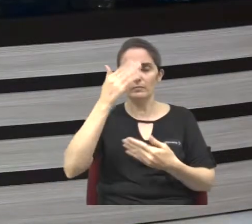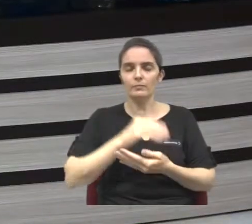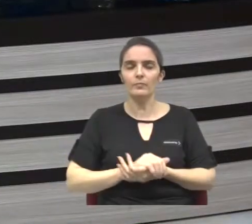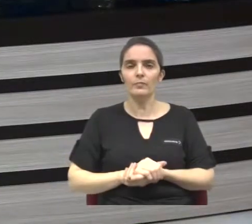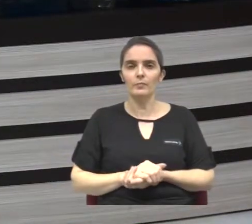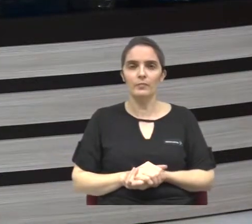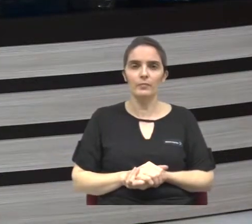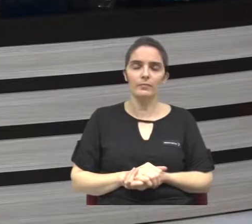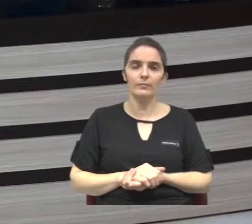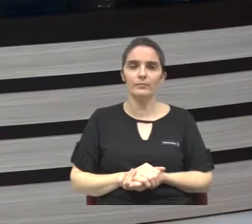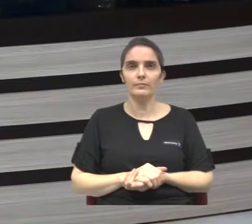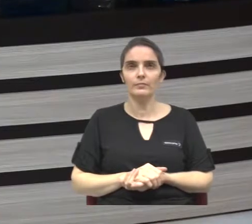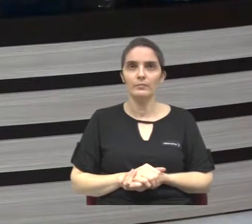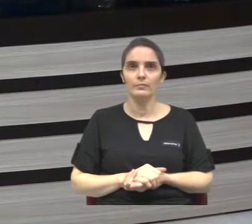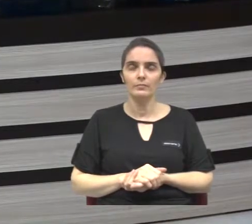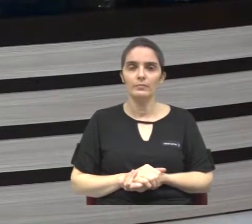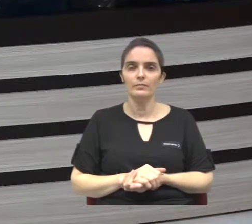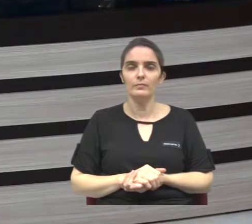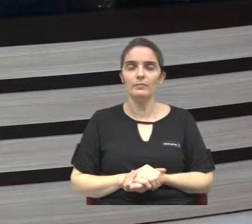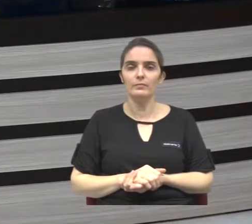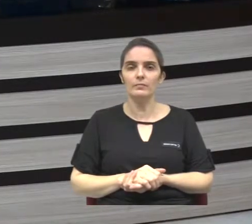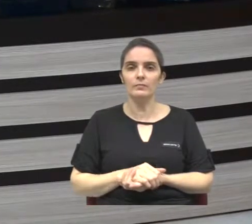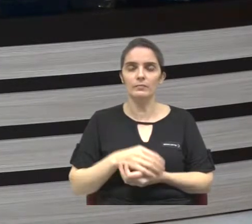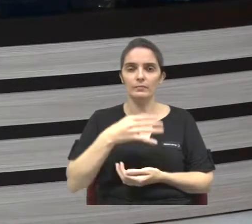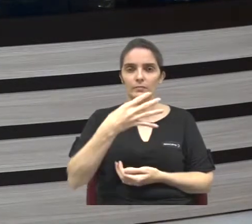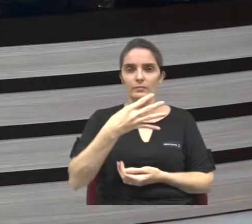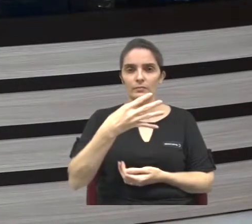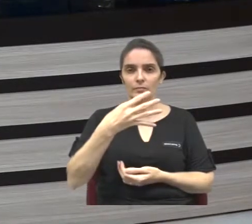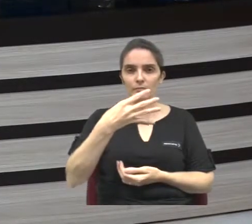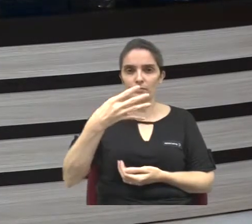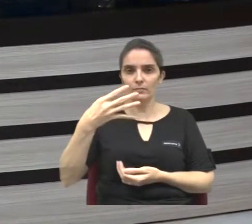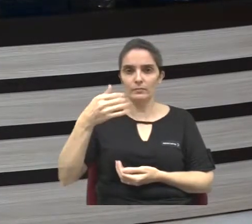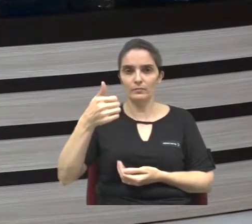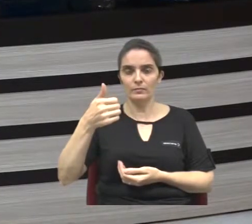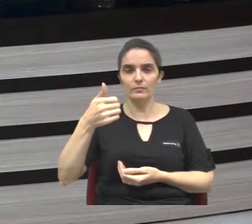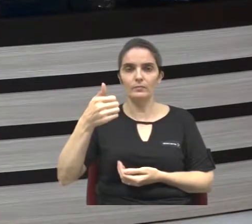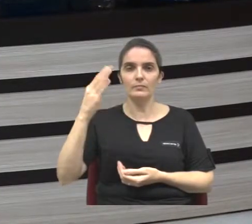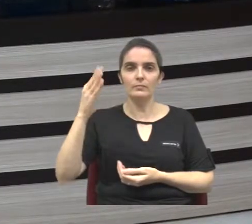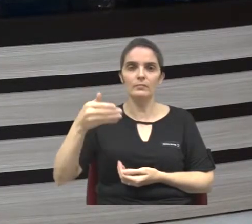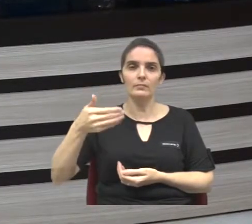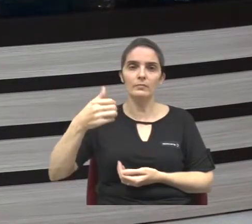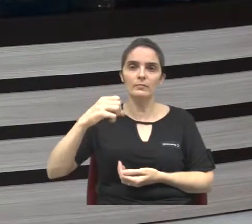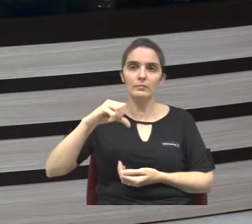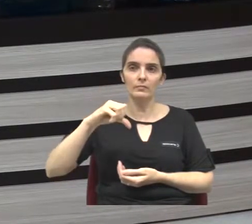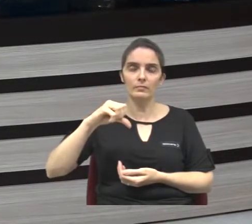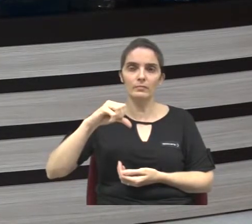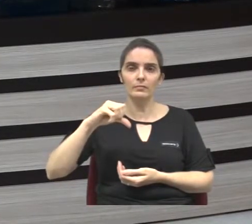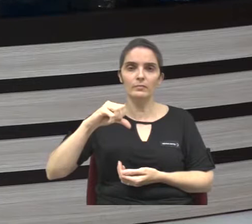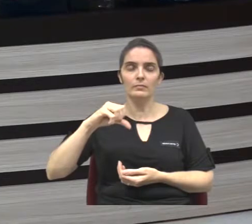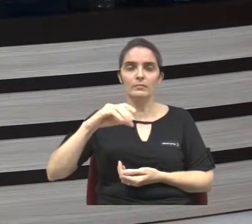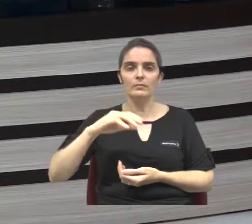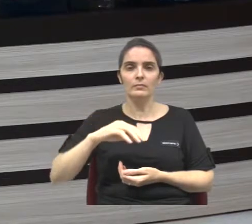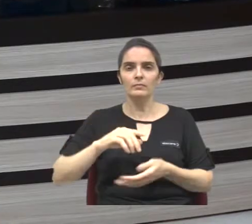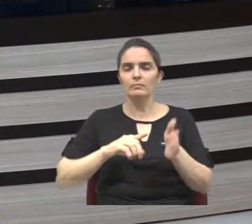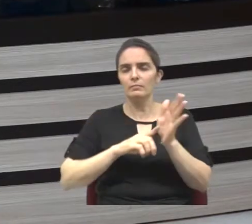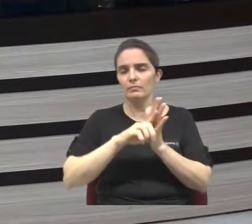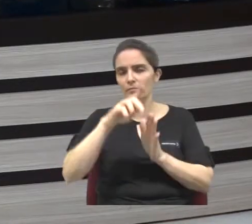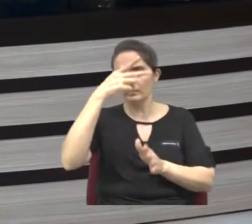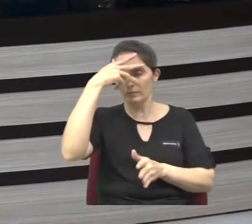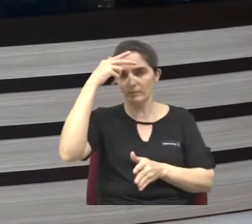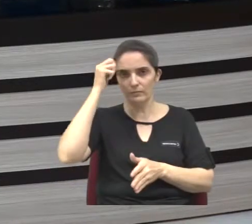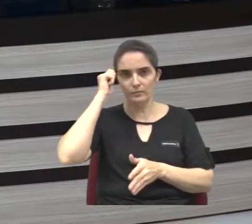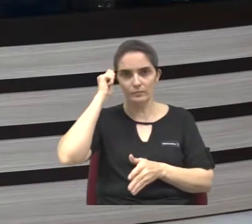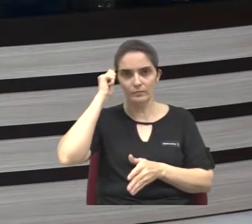Próximo, requerimento, vereador. Requerimento 441, barra 2019. Quero informações ao Poder Executivo sobre os